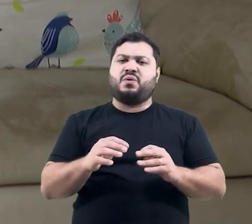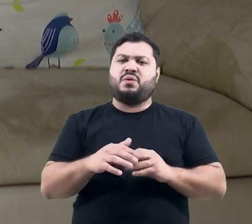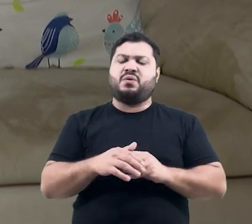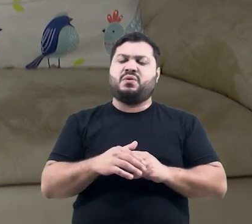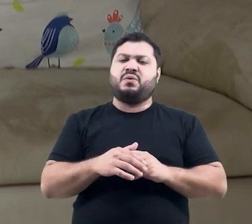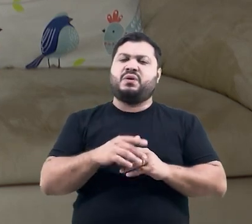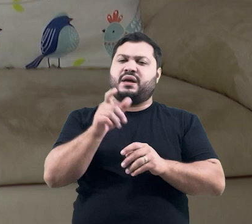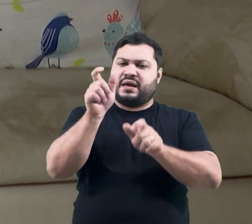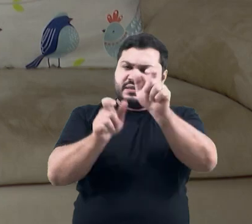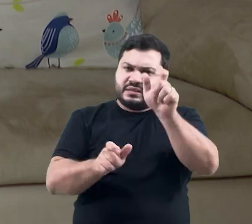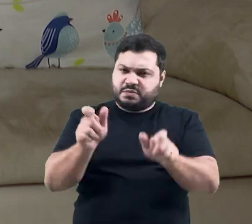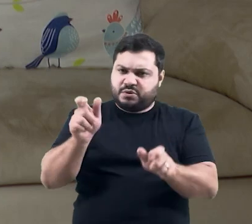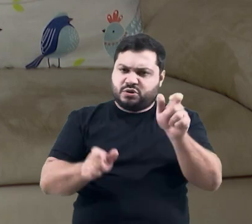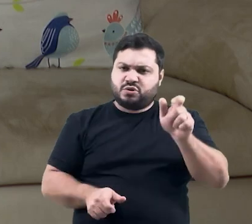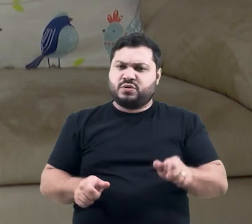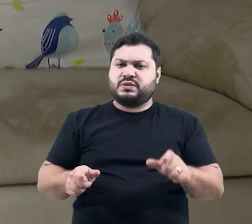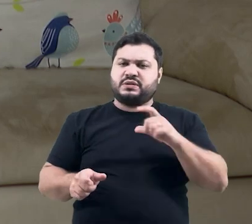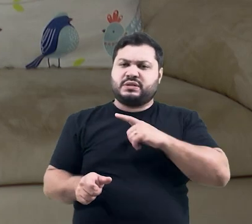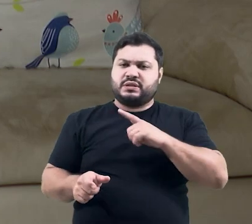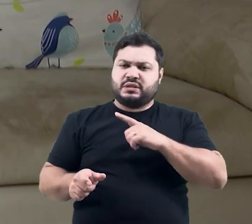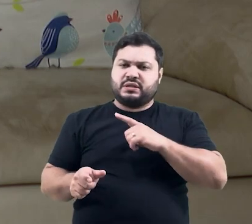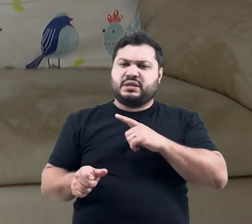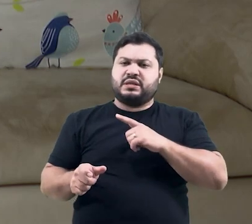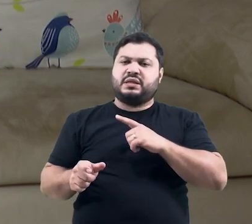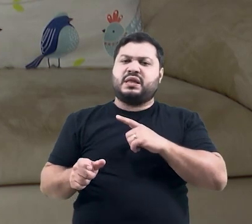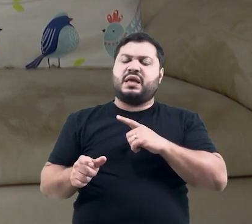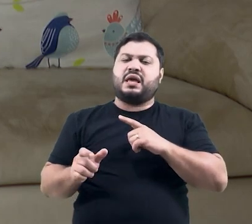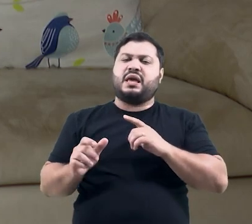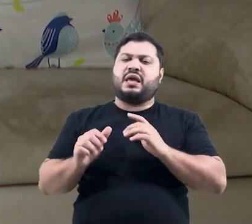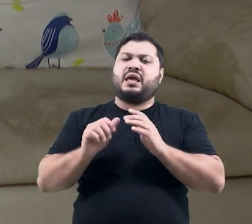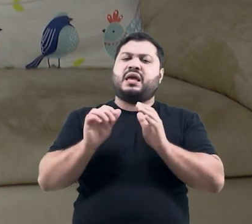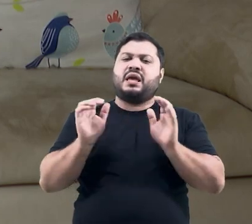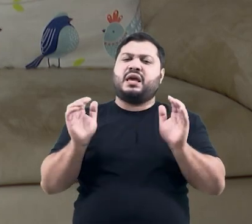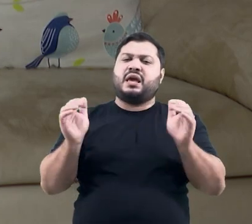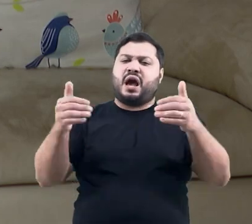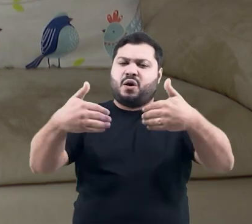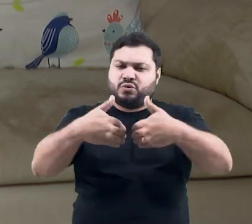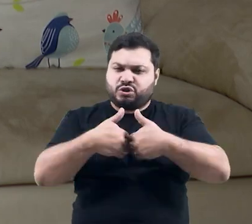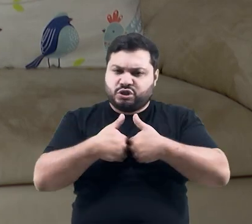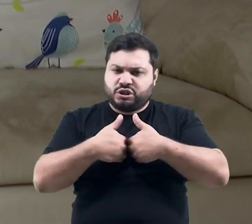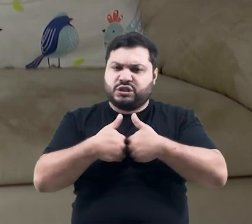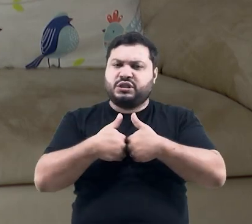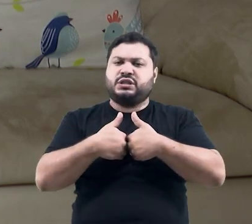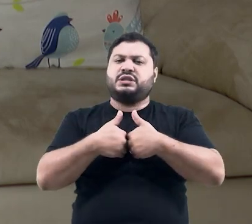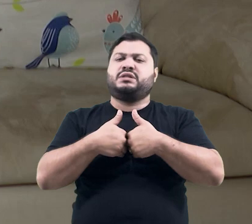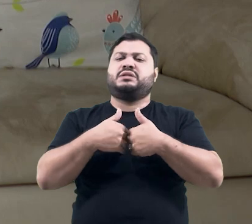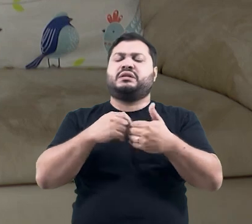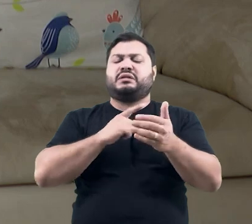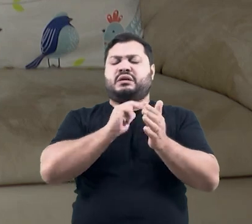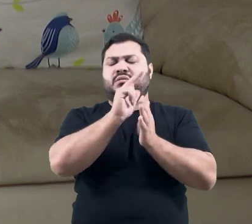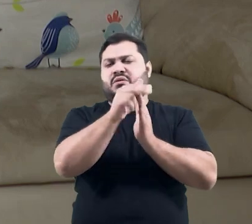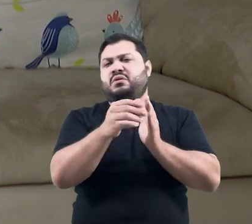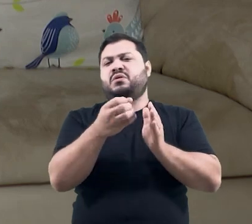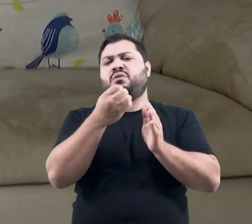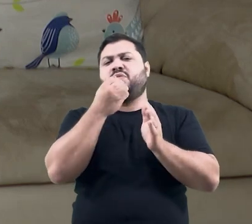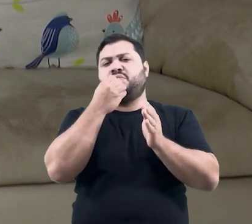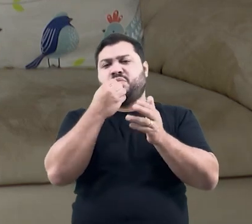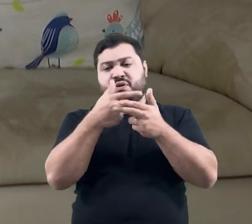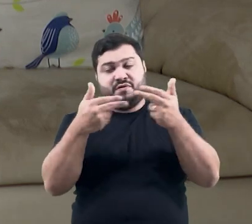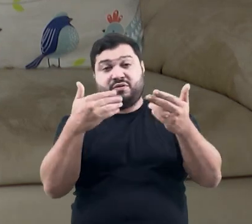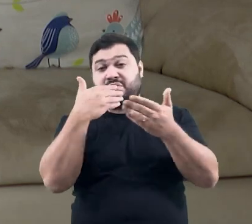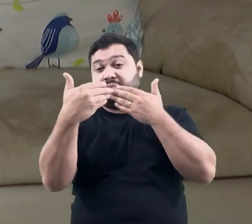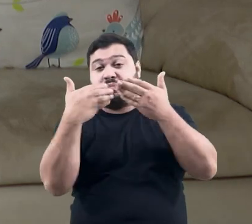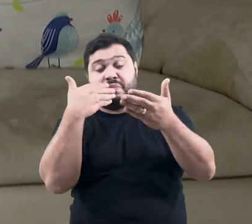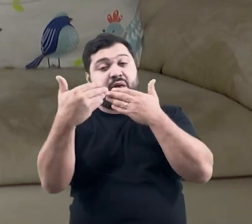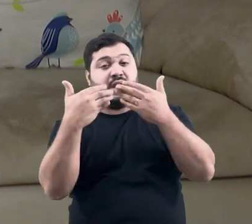real, realisticamente falando, essas pessoas que têm transtorno do espectro autista, que é uma quantidade de benefícios que